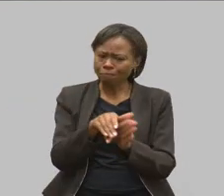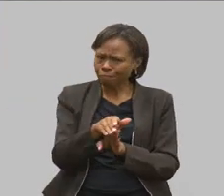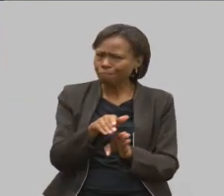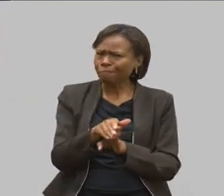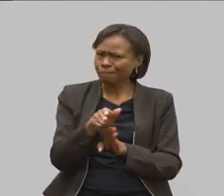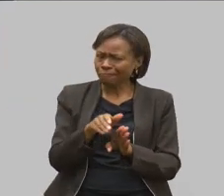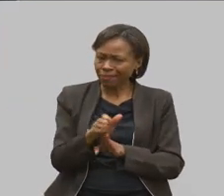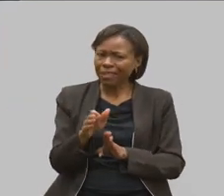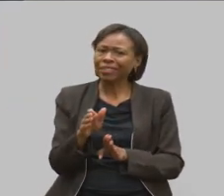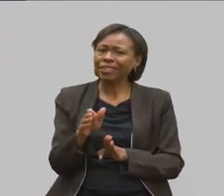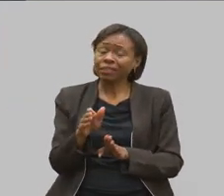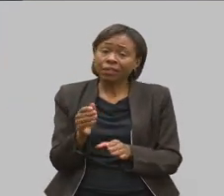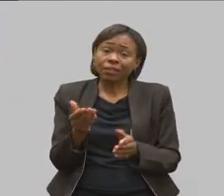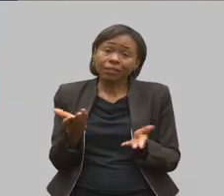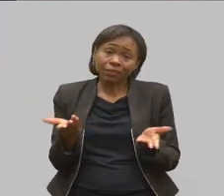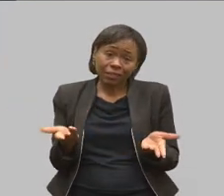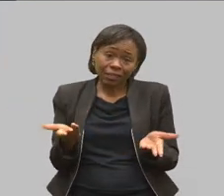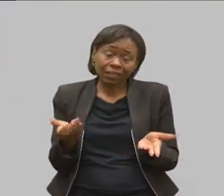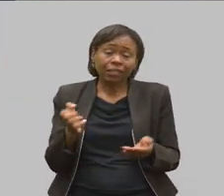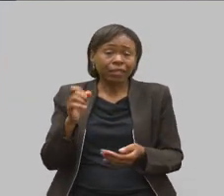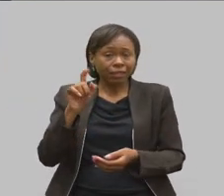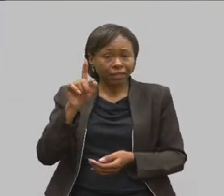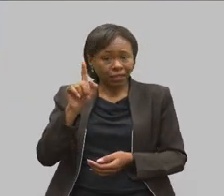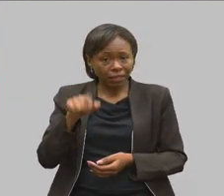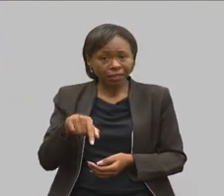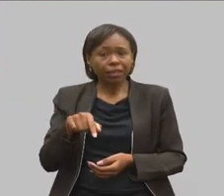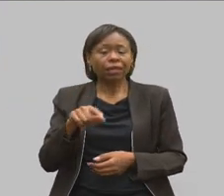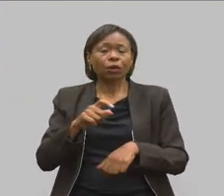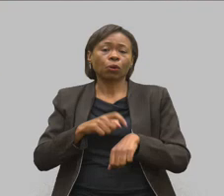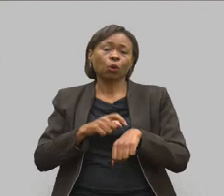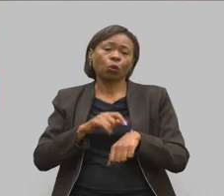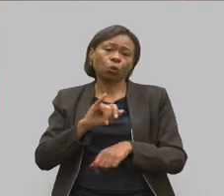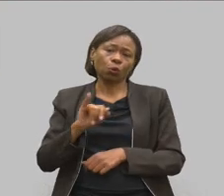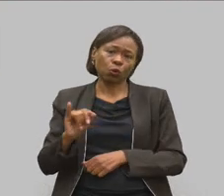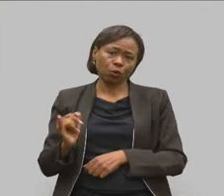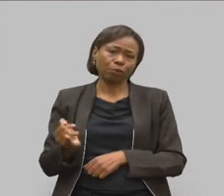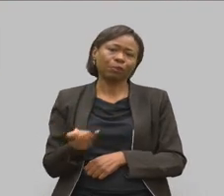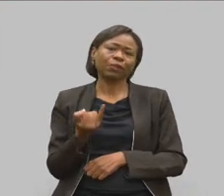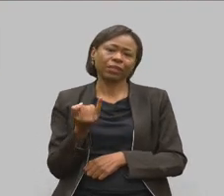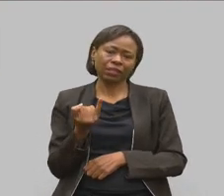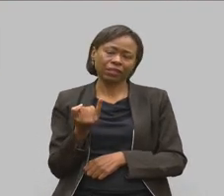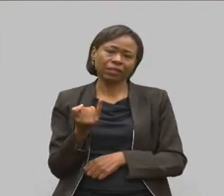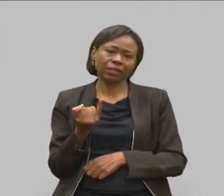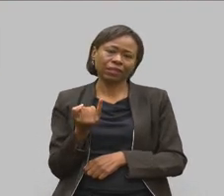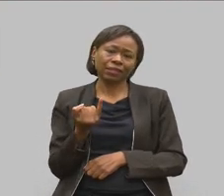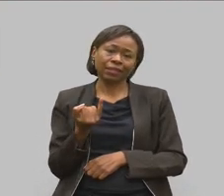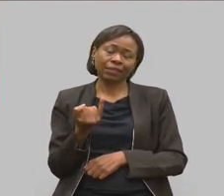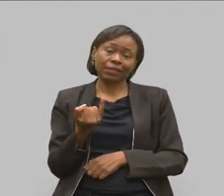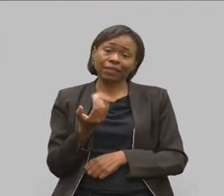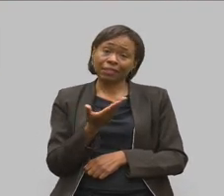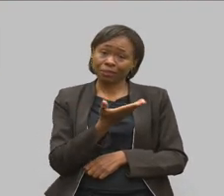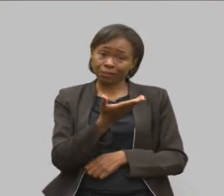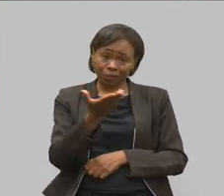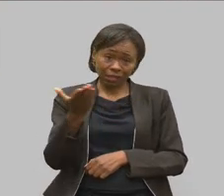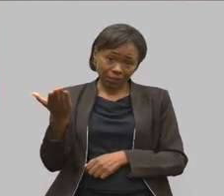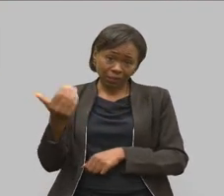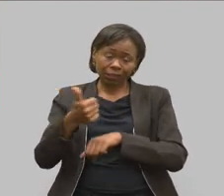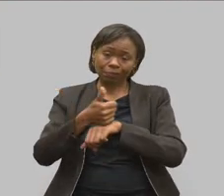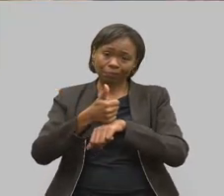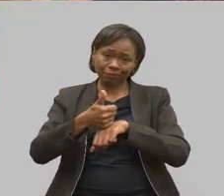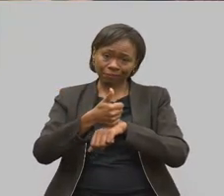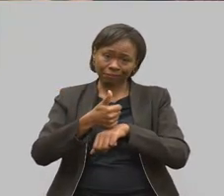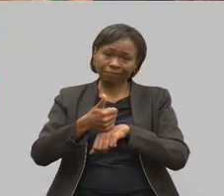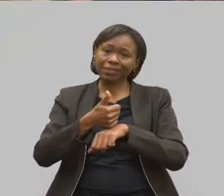enfim essa é uma oportunidade que muitos dos Senhores e das senhoras enquanto profissionais eu tenho